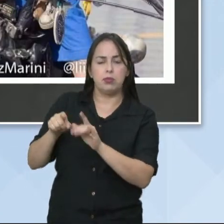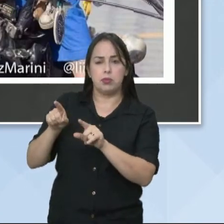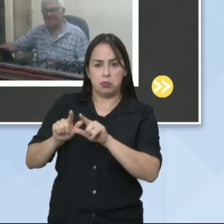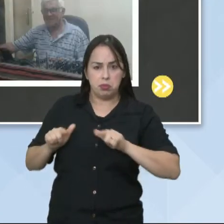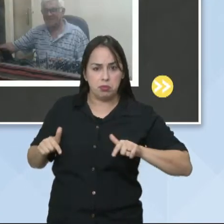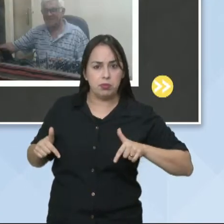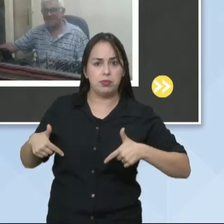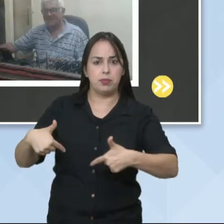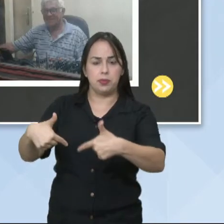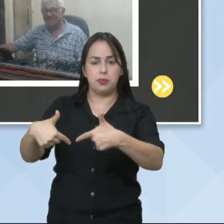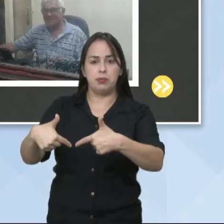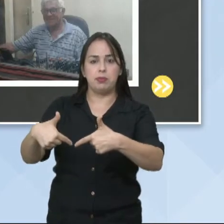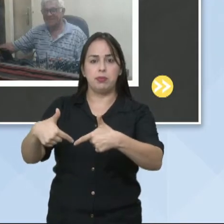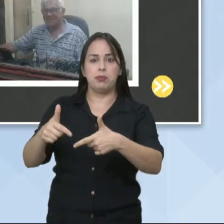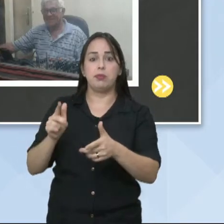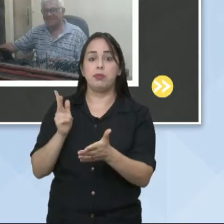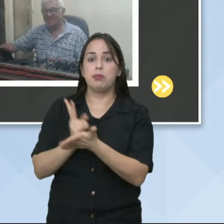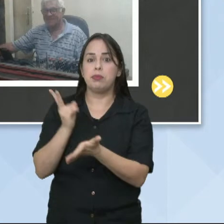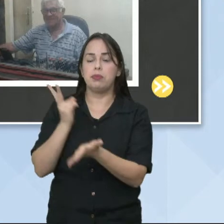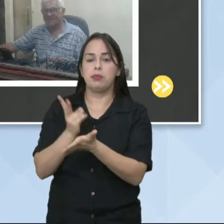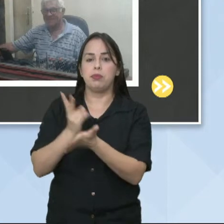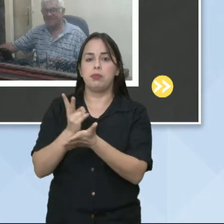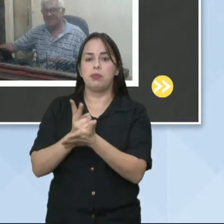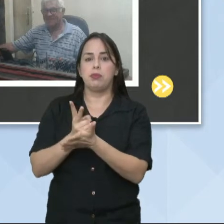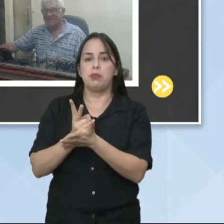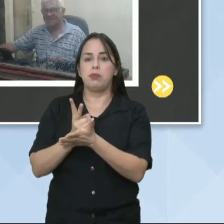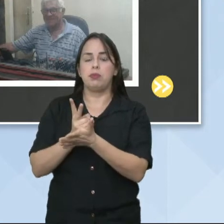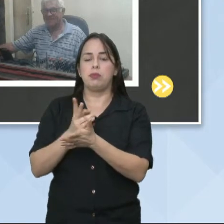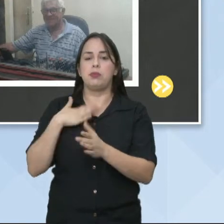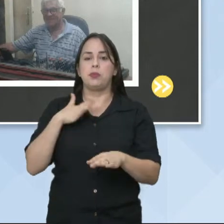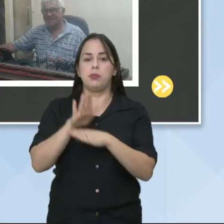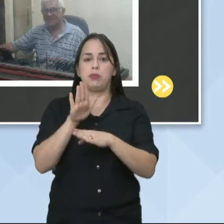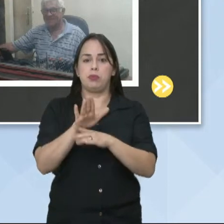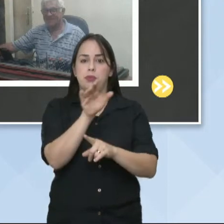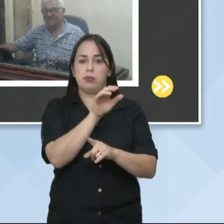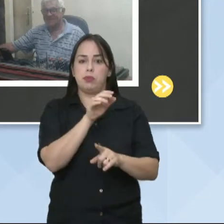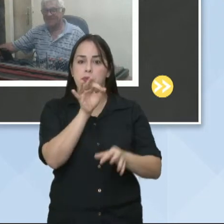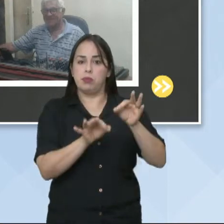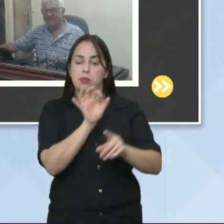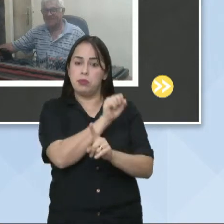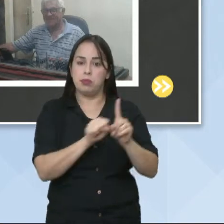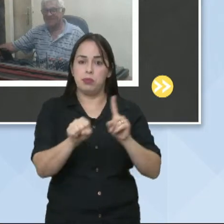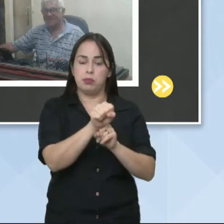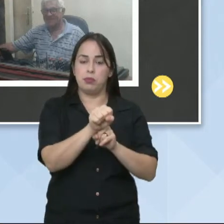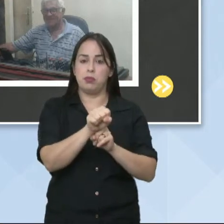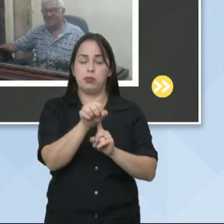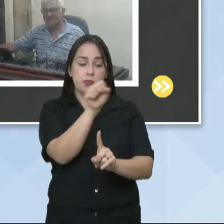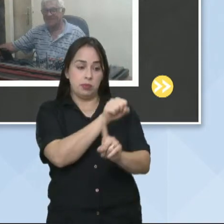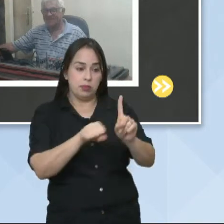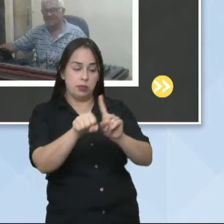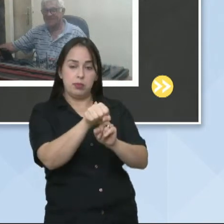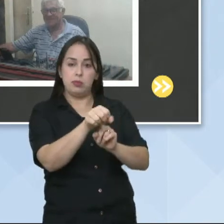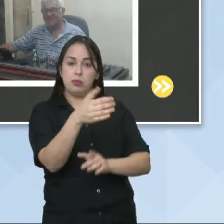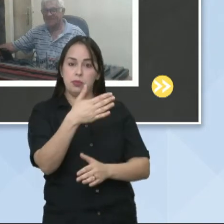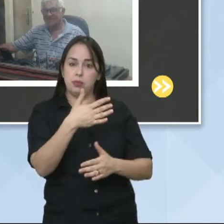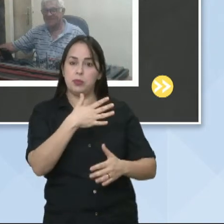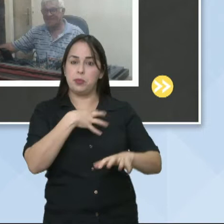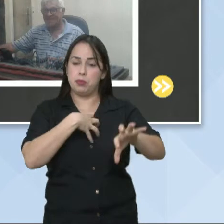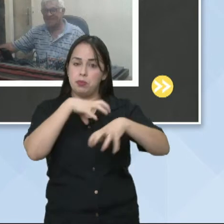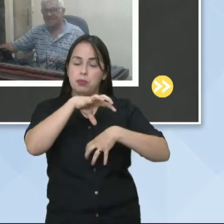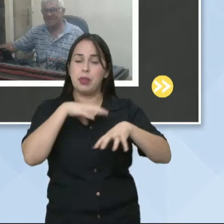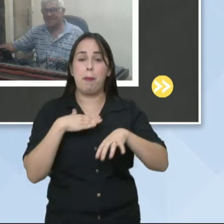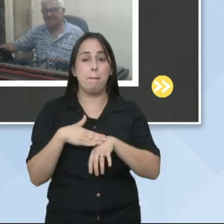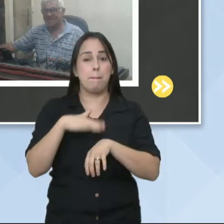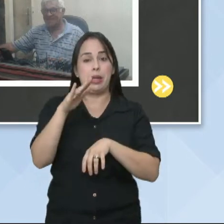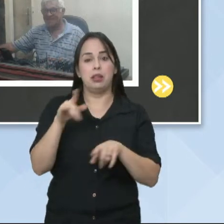atuante. Sempre esteve na luta por justiça social, por uma sociedade mais fraterna e solidária,